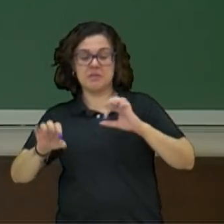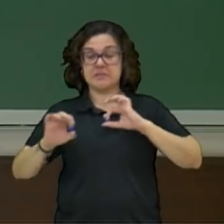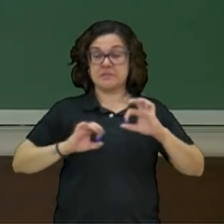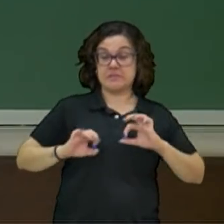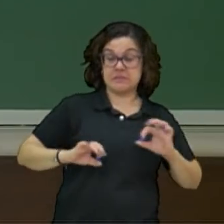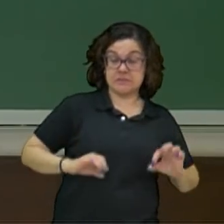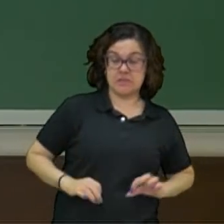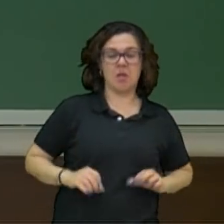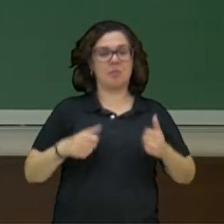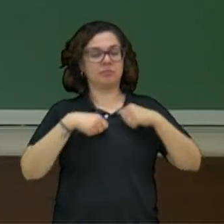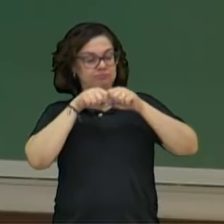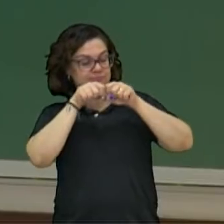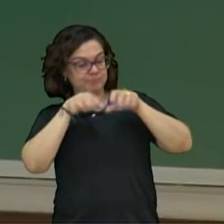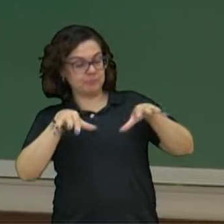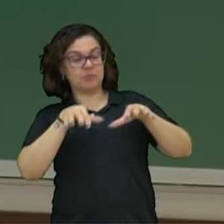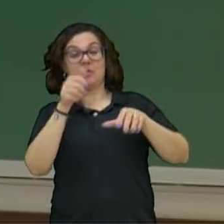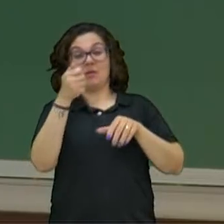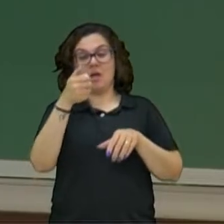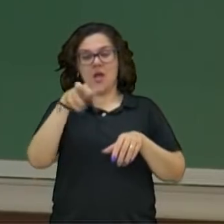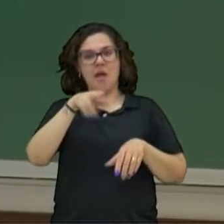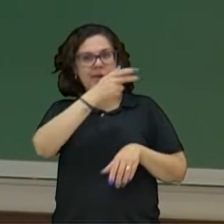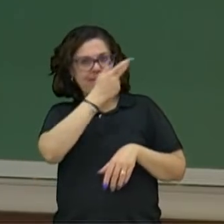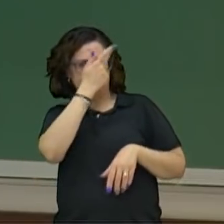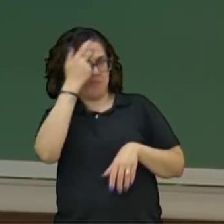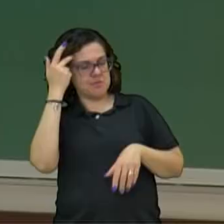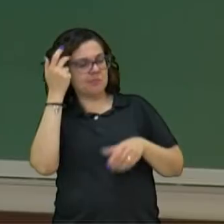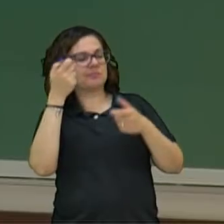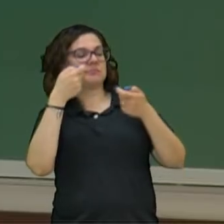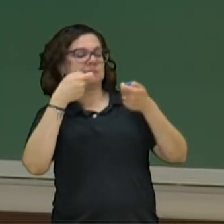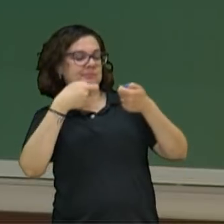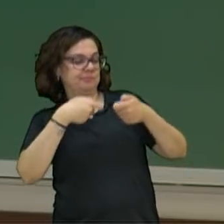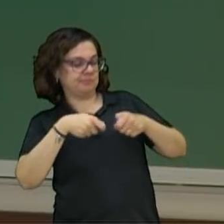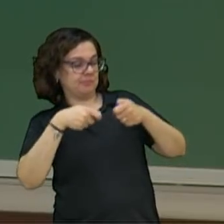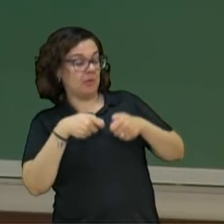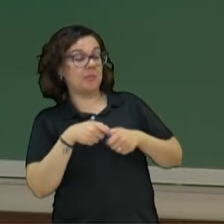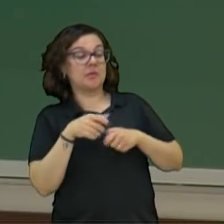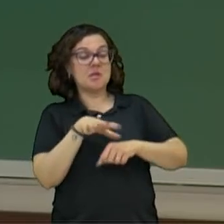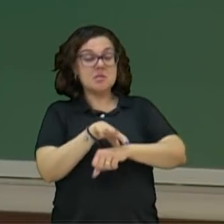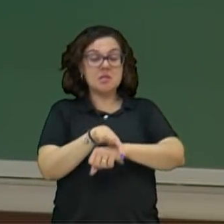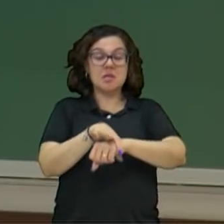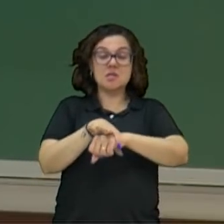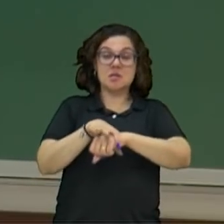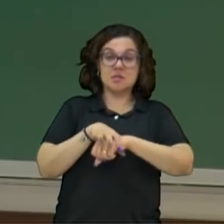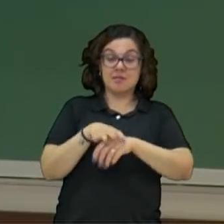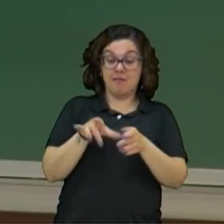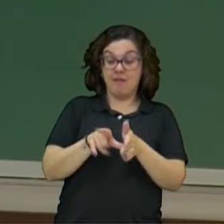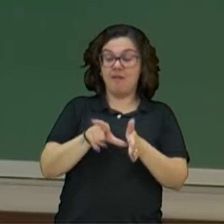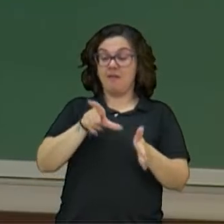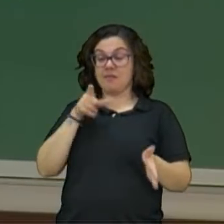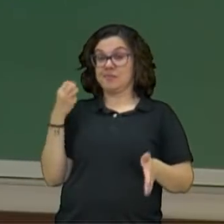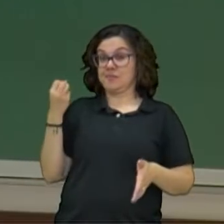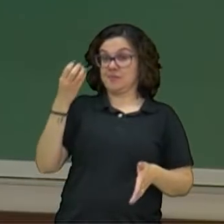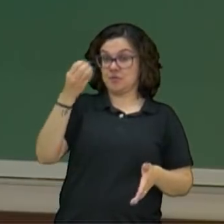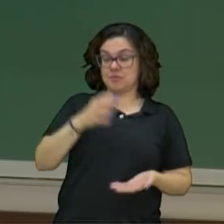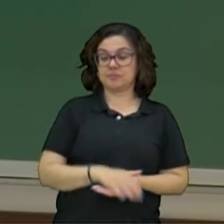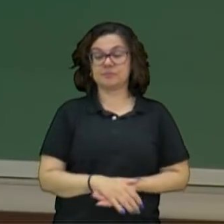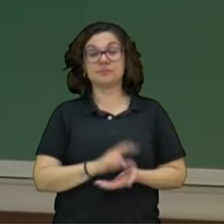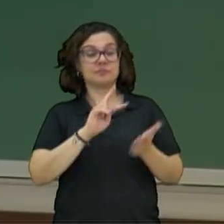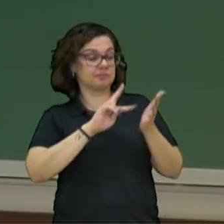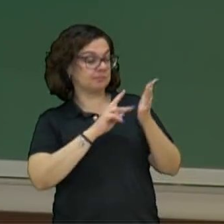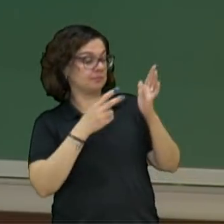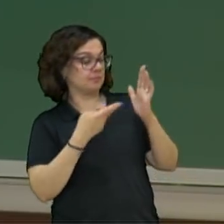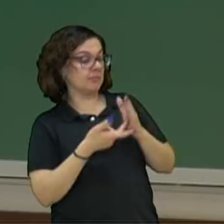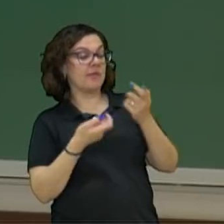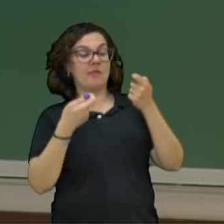transmitida pelo ar, essa pessoa, né, ela precisa garantir a sua imunidade antes de viajar. Ou seja,